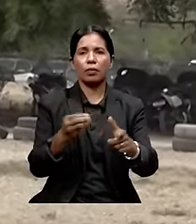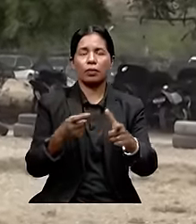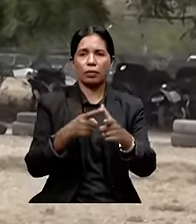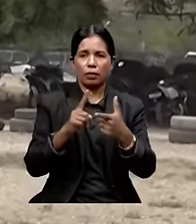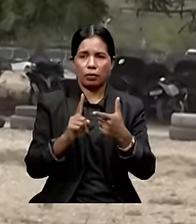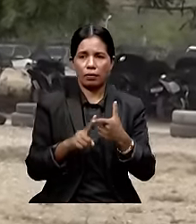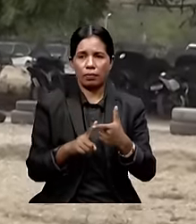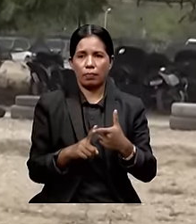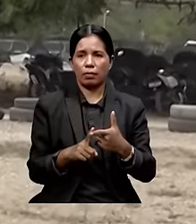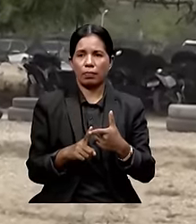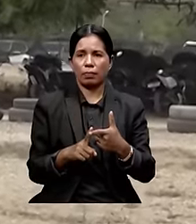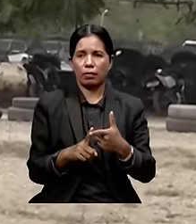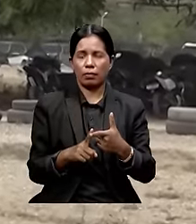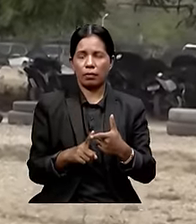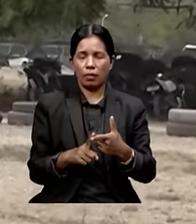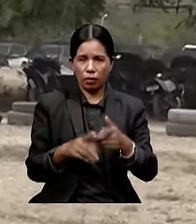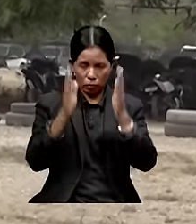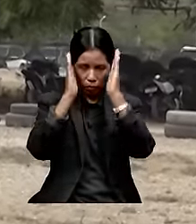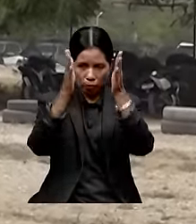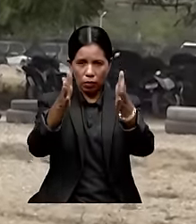Cuidado! Atenção!